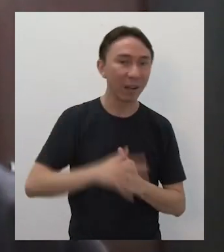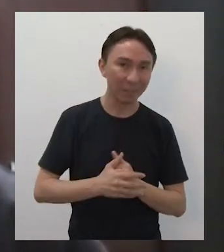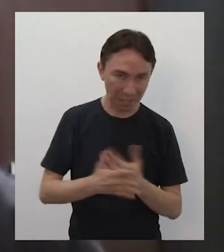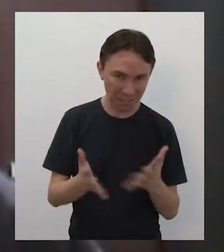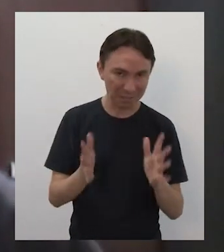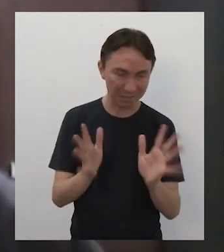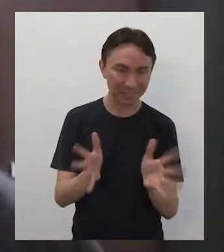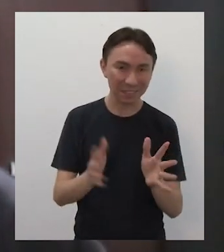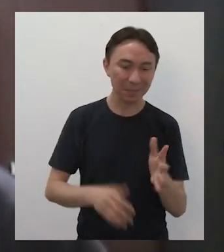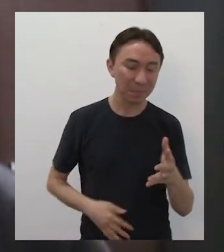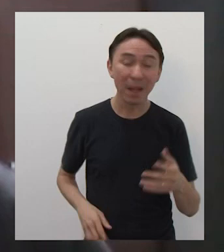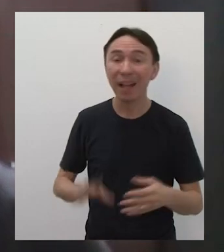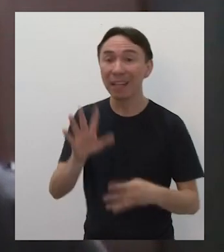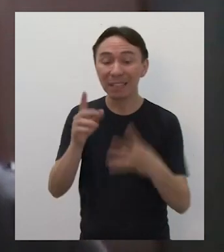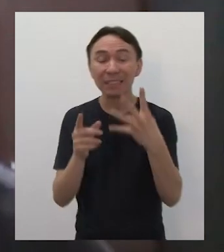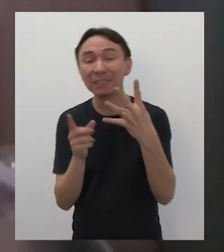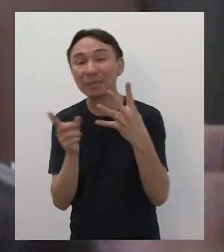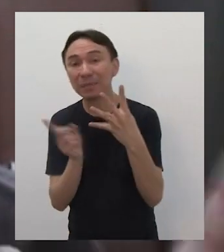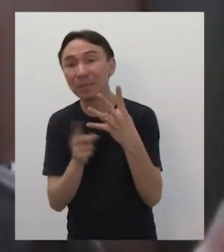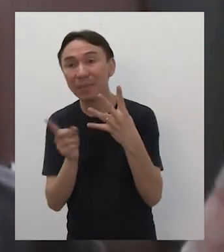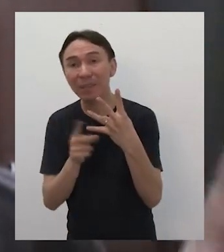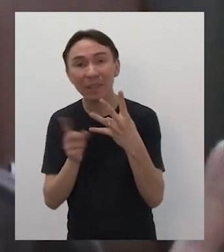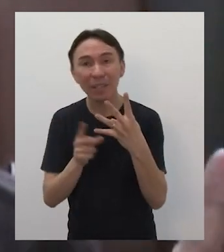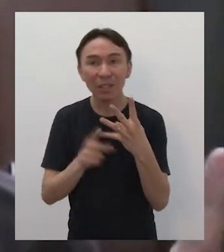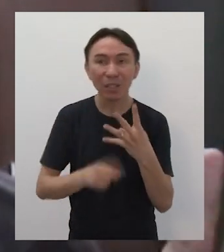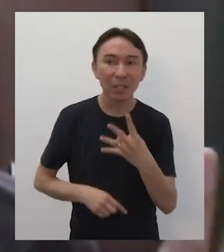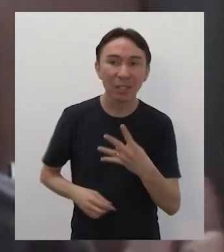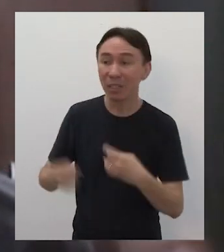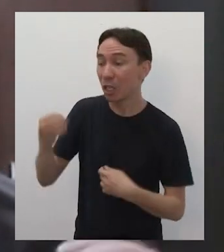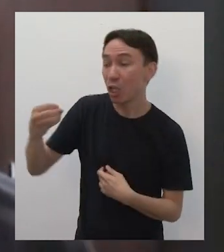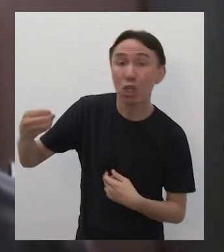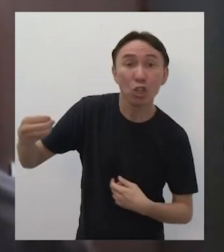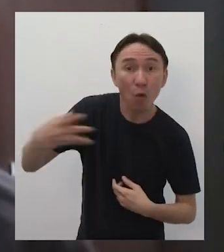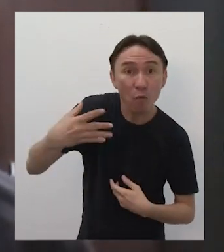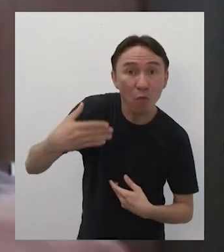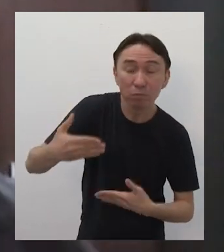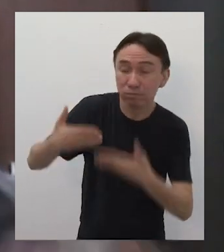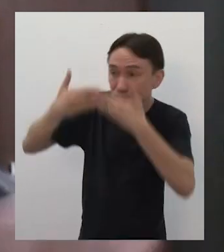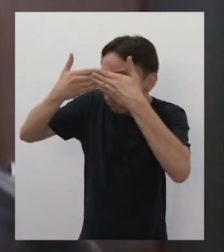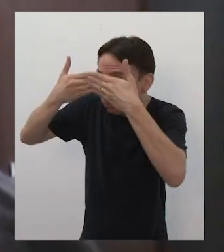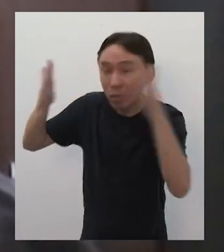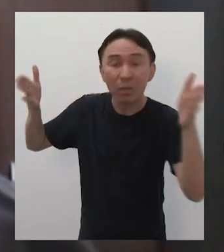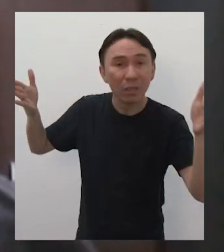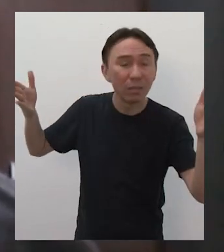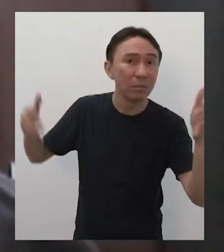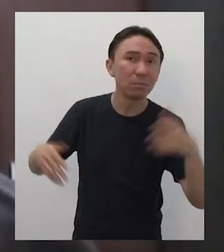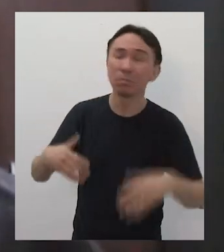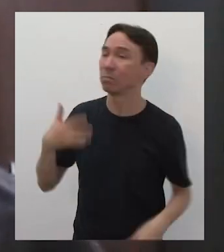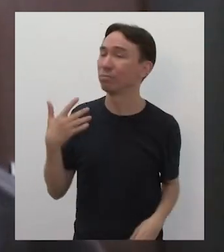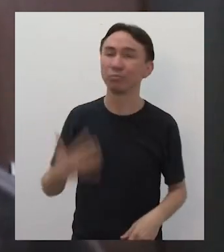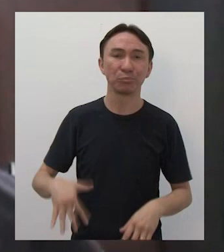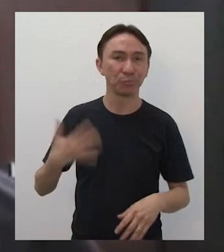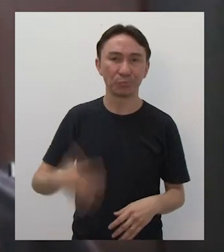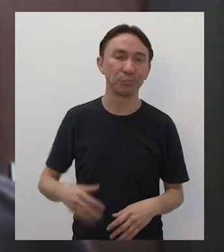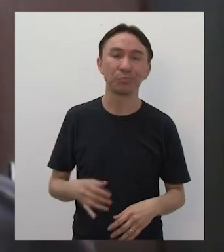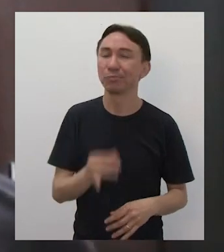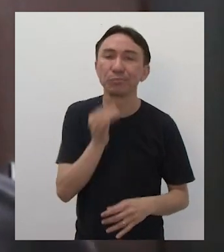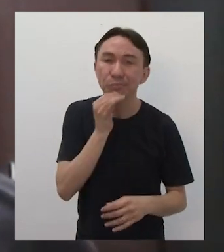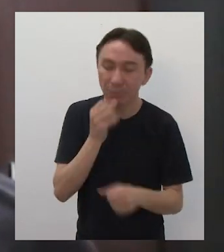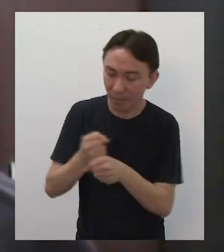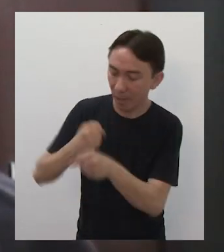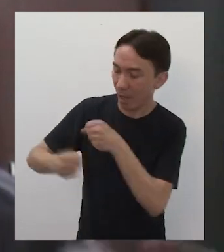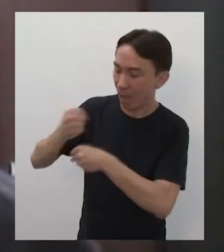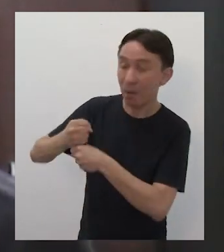novo é muito doido o negócio, porque assim, até o ano passado, o que era a zona de